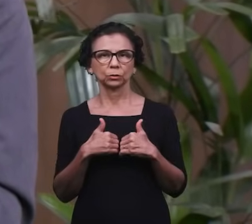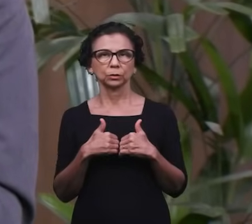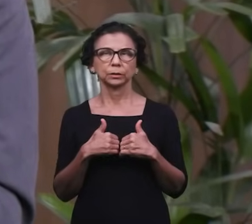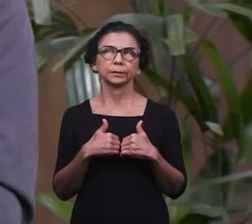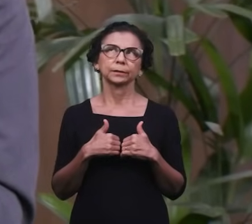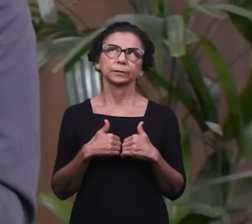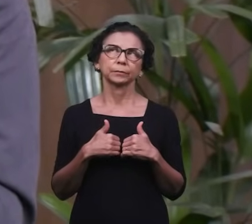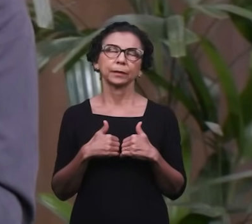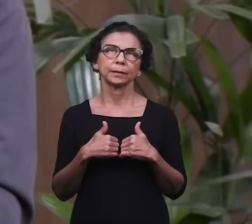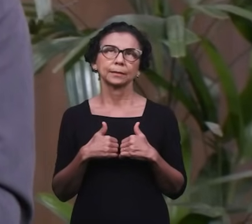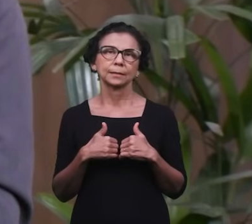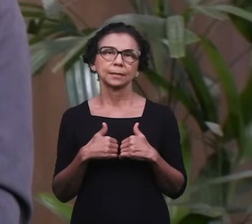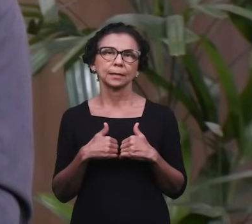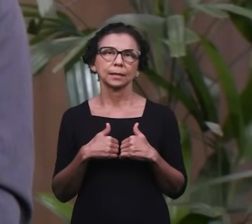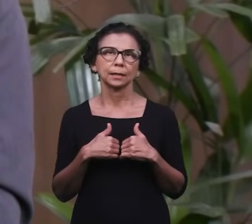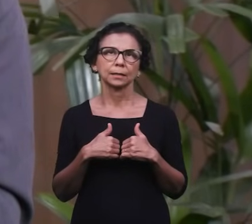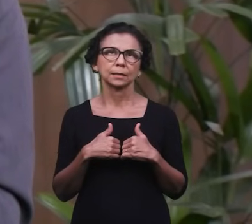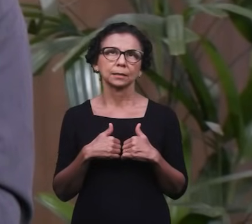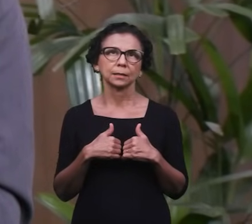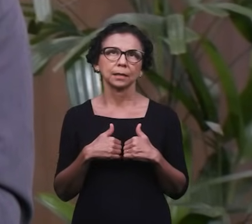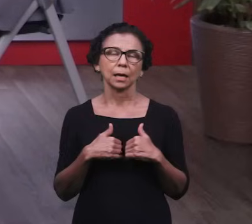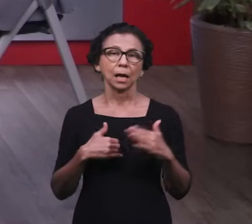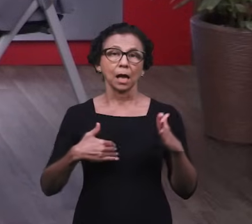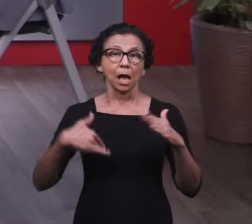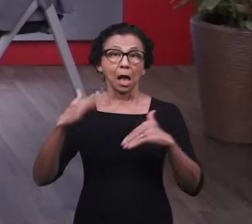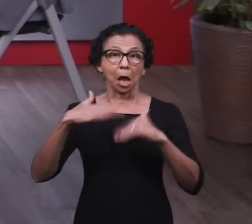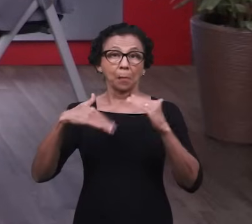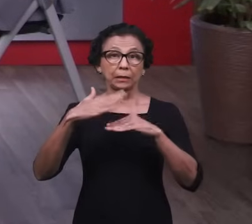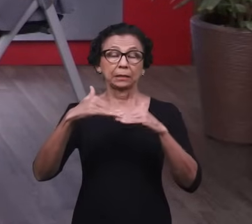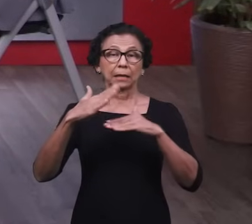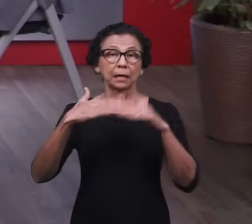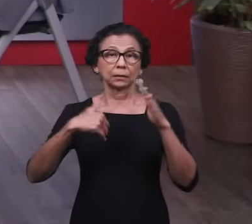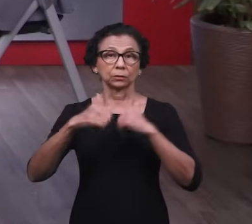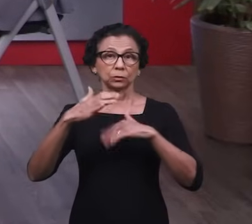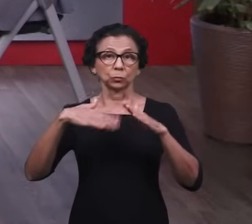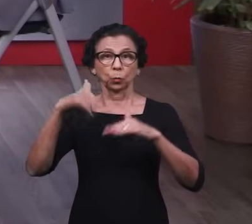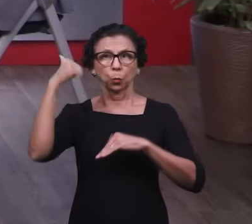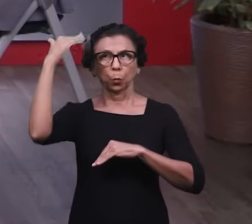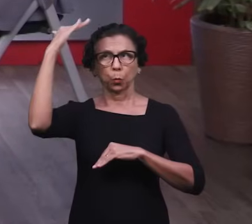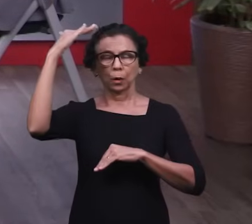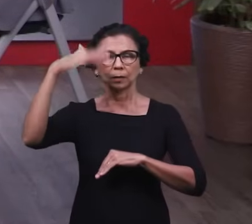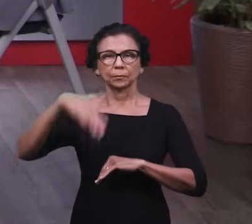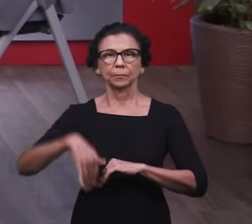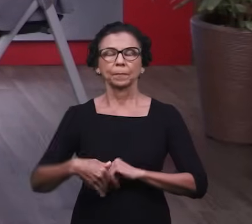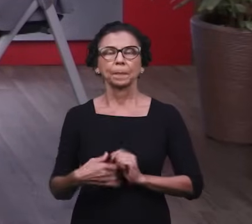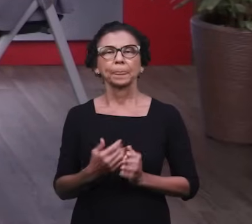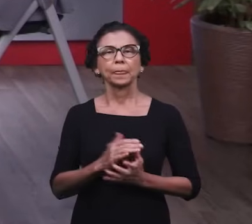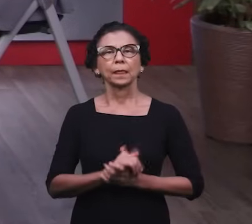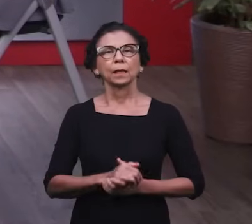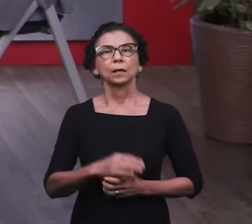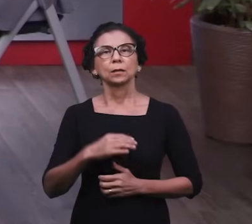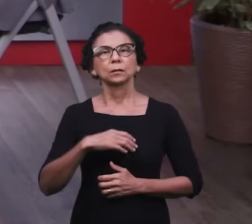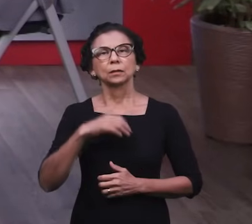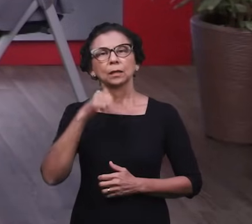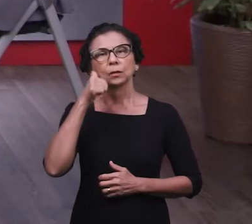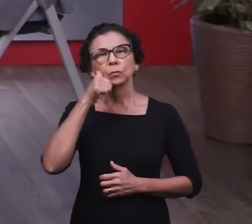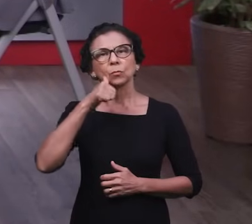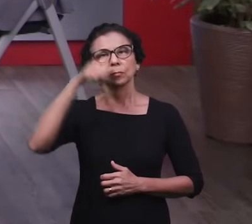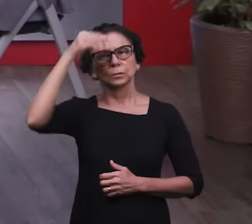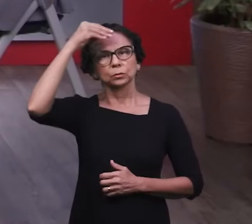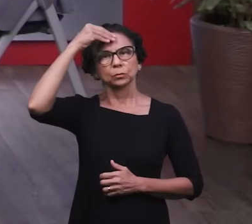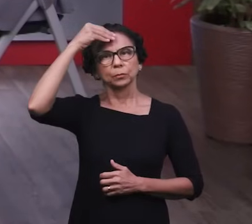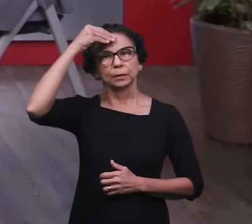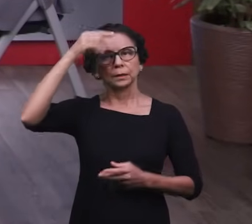um exemplo, né, altas habilidades, Uhum. né, ser autista. Eu tenho uma sobrinha minha, ela é autista e